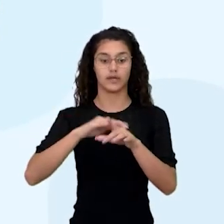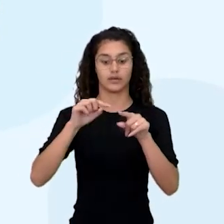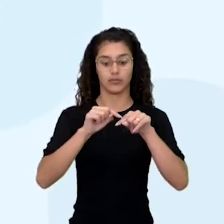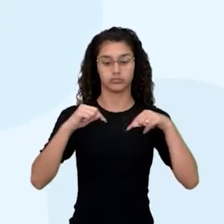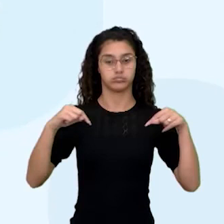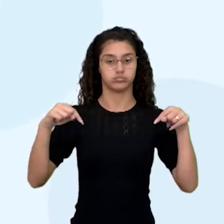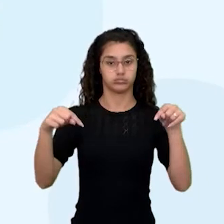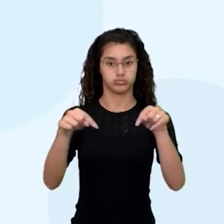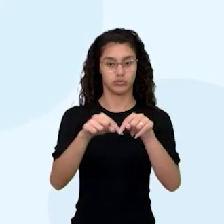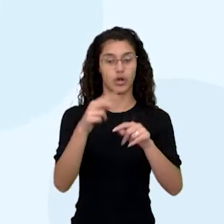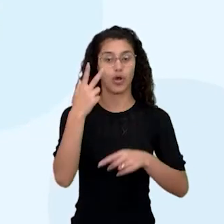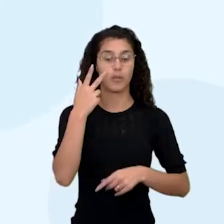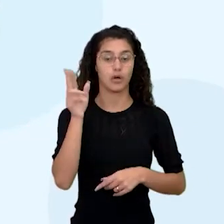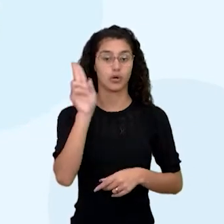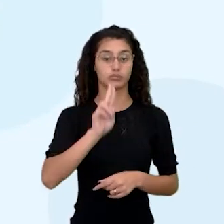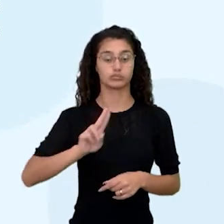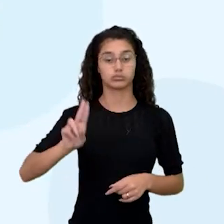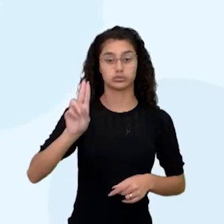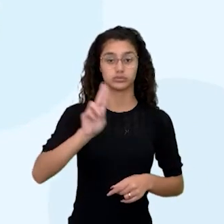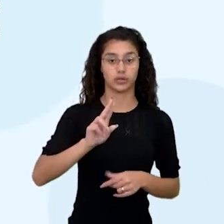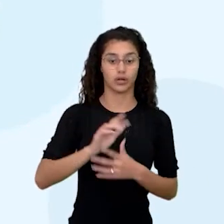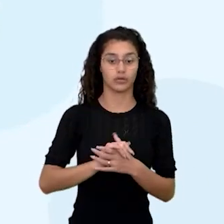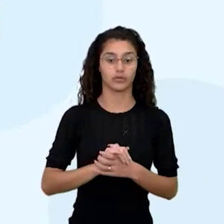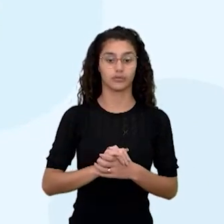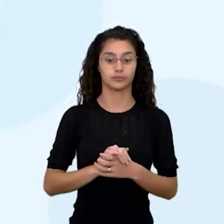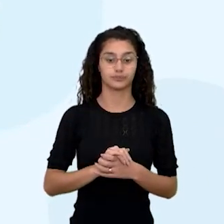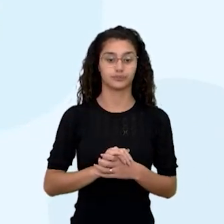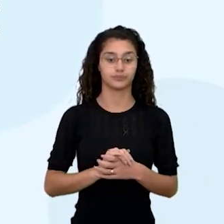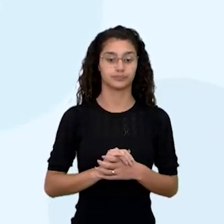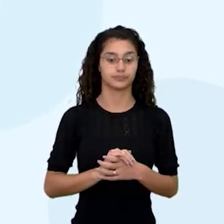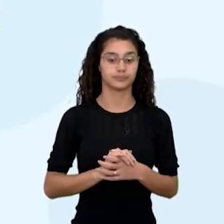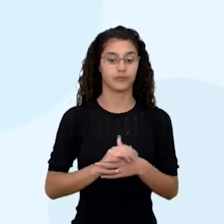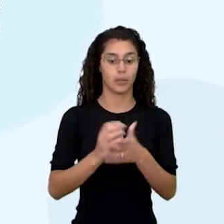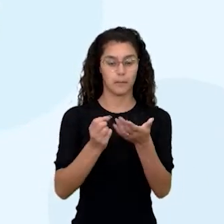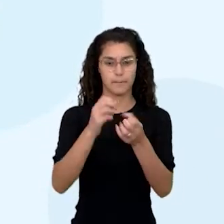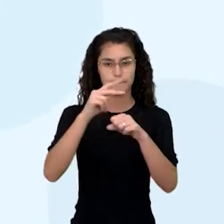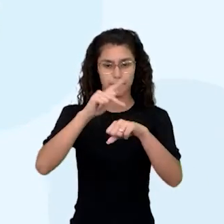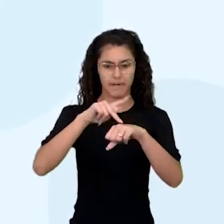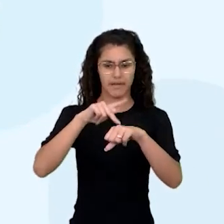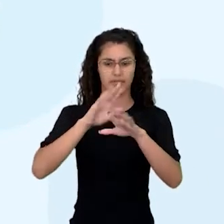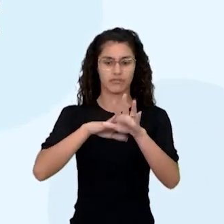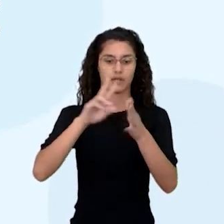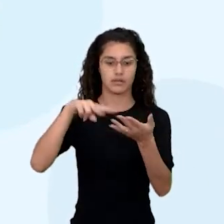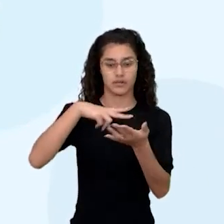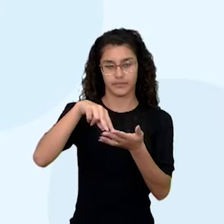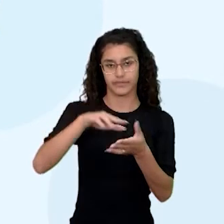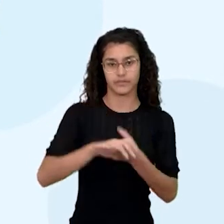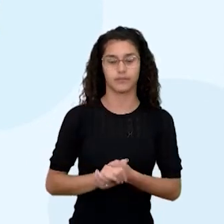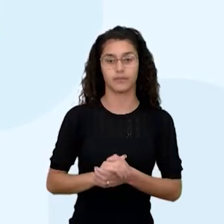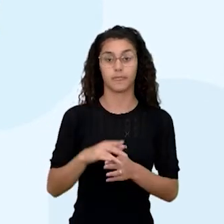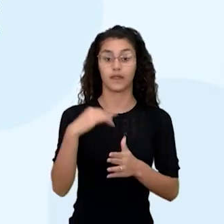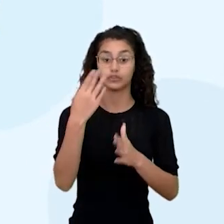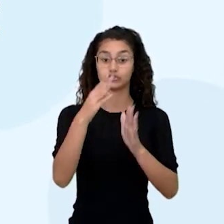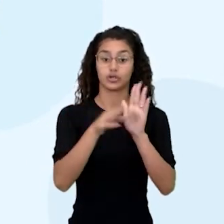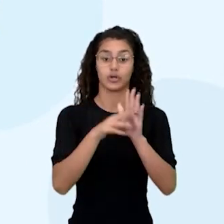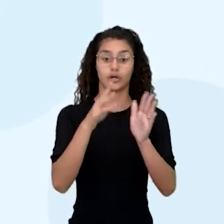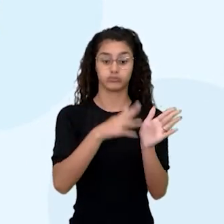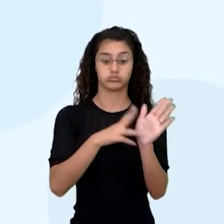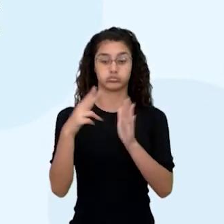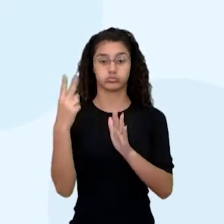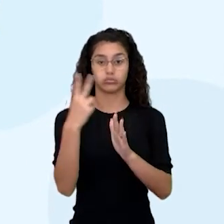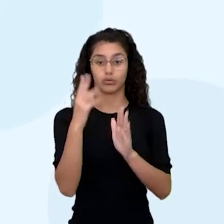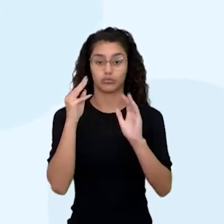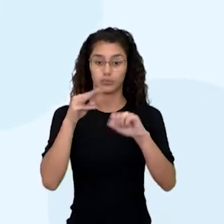círculo, normalmente usando elementos ali, sementes e pedras, e fazem essa dança. Agora nós chegamos à segunda